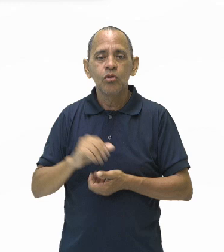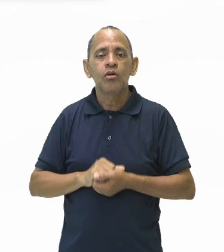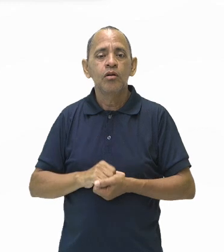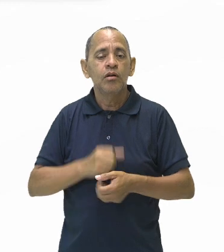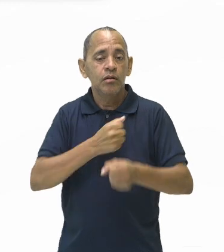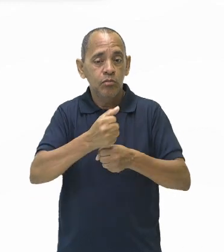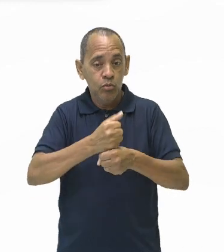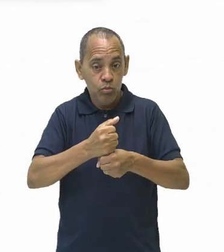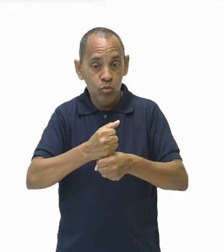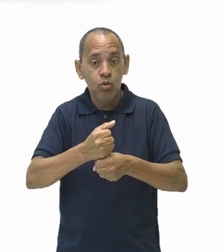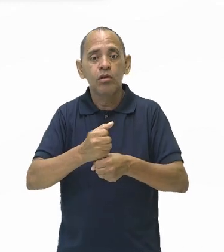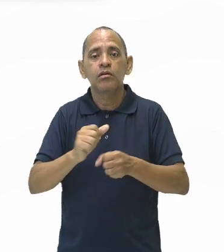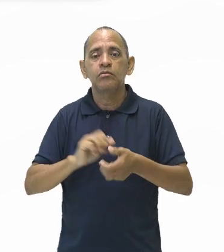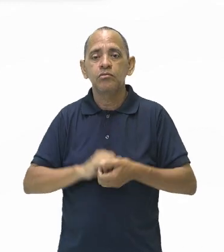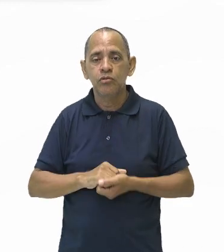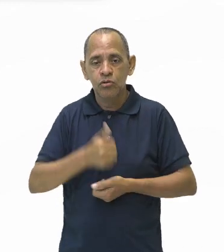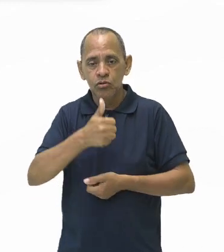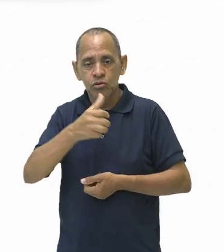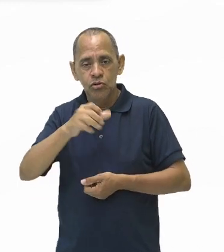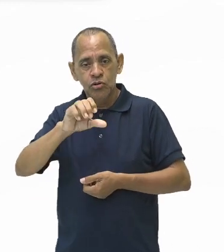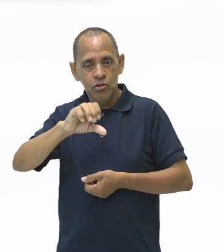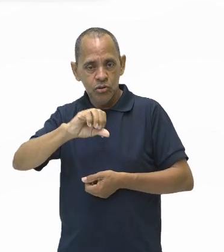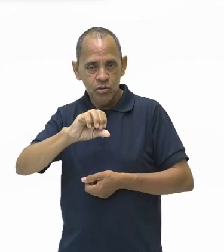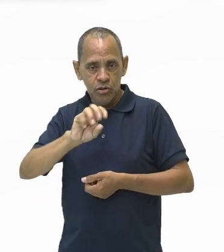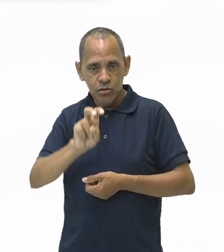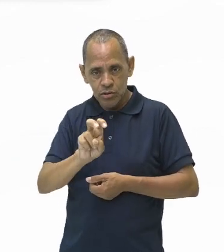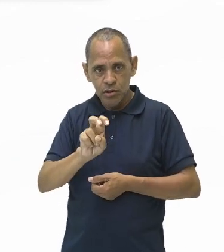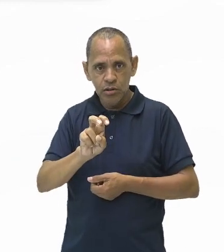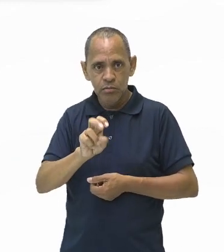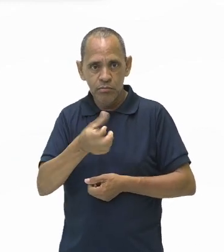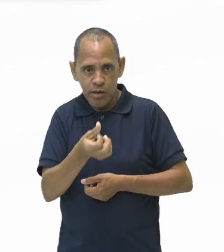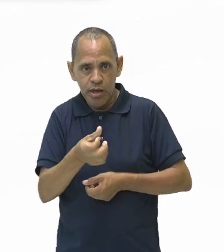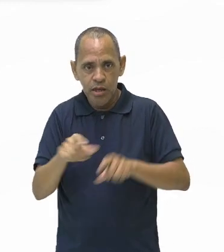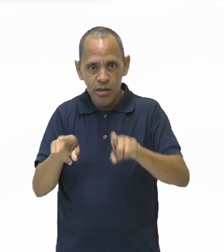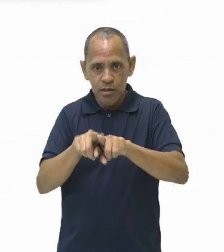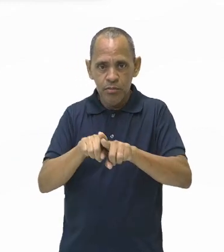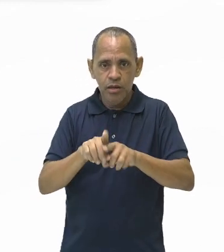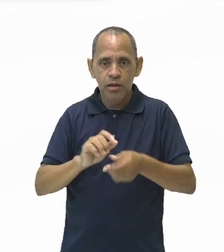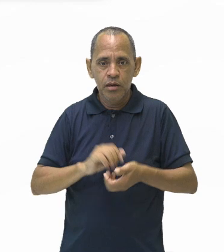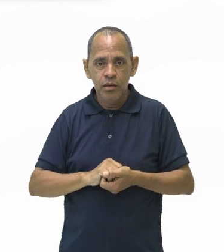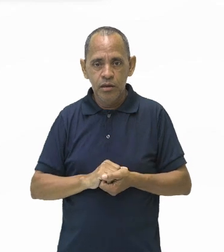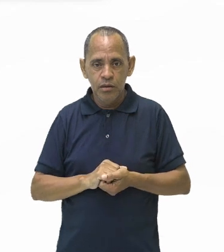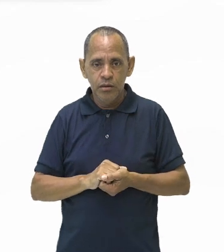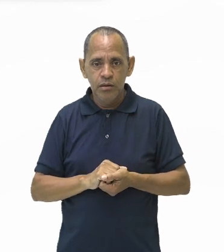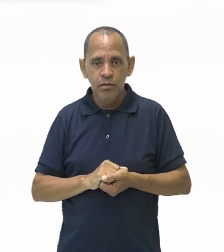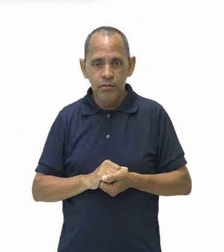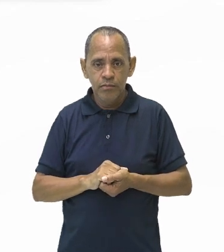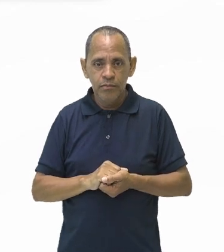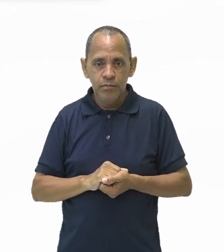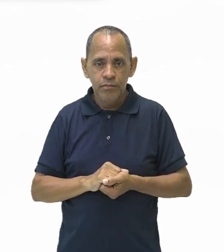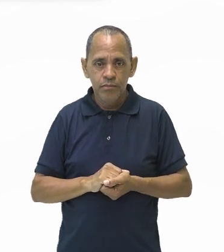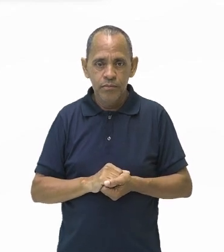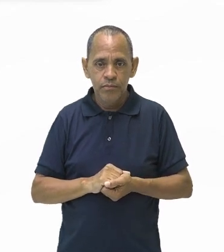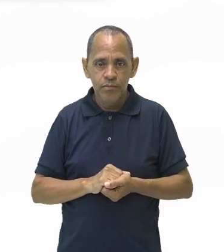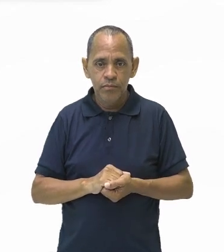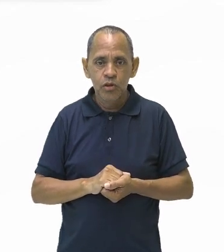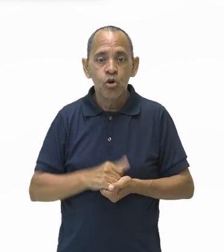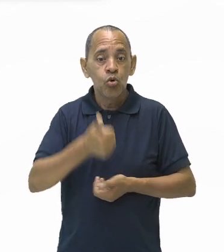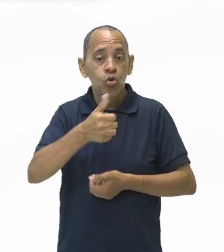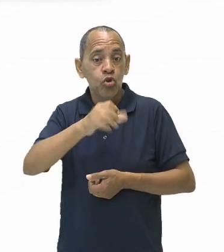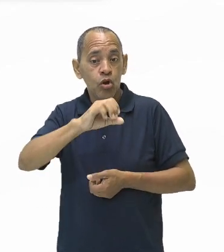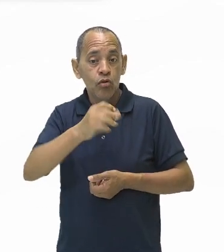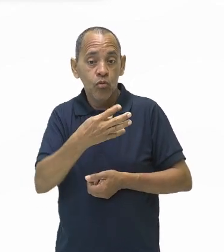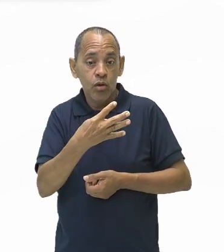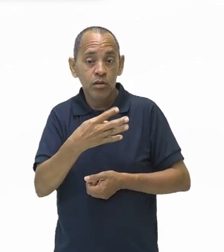1956. Tá? Então, quando ele fala assim, o seu único romance, não significa que foi a sua única obra. Tá bom? Tanto que a gente tem aí, né, os contos, Sagarana,